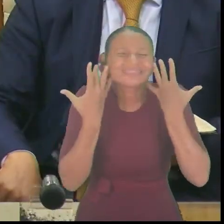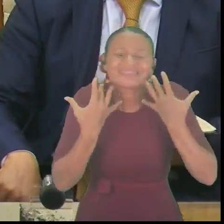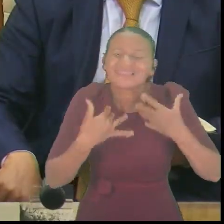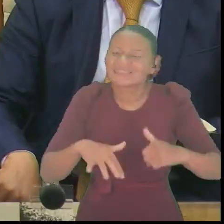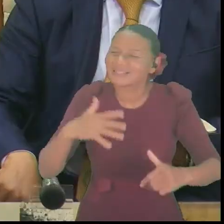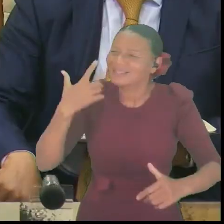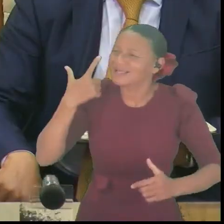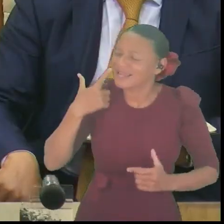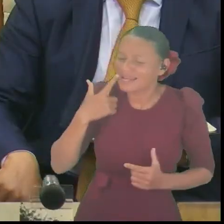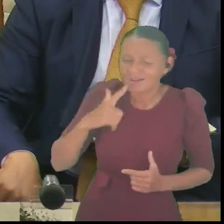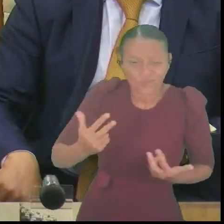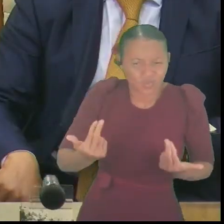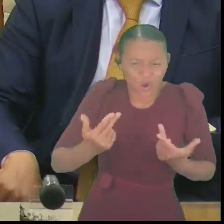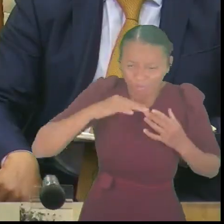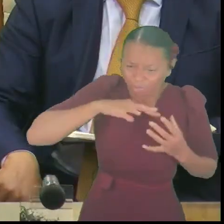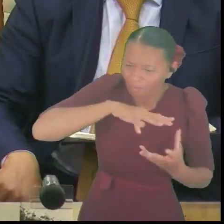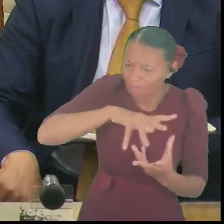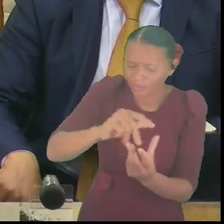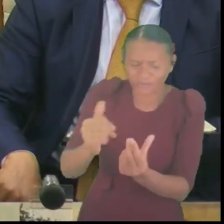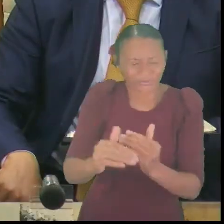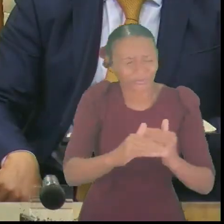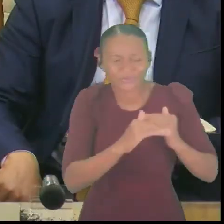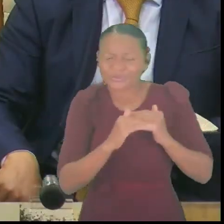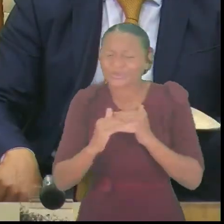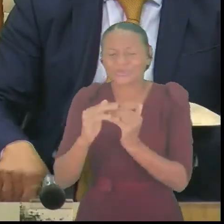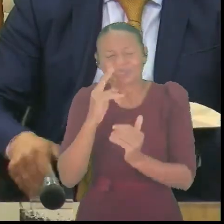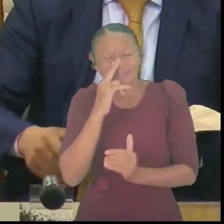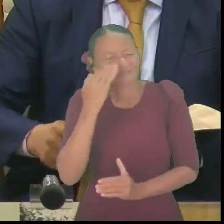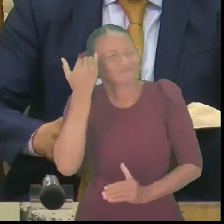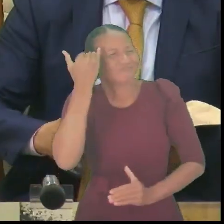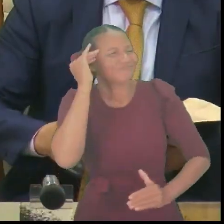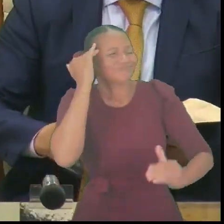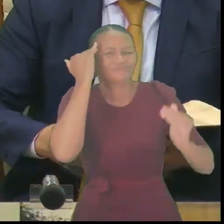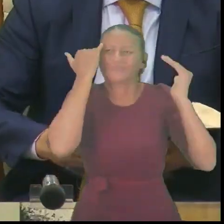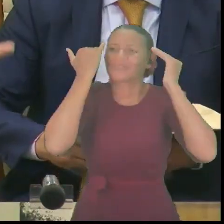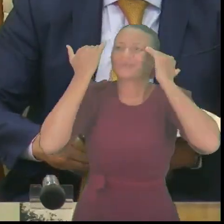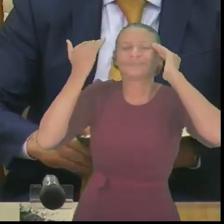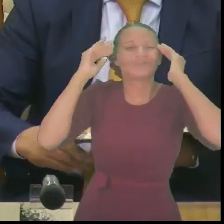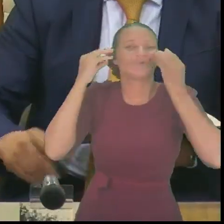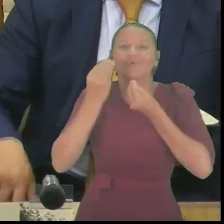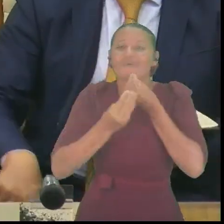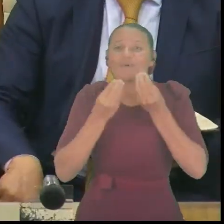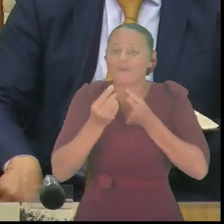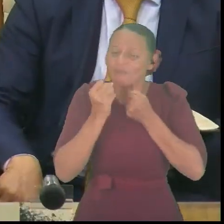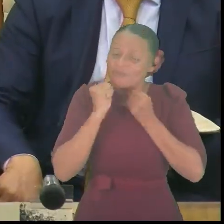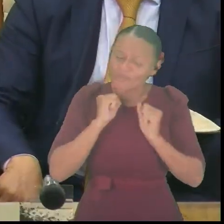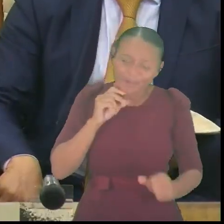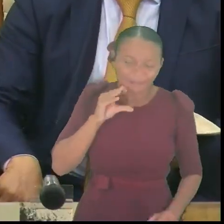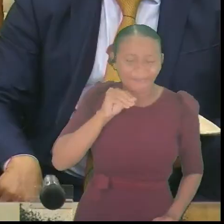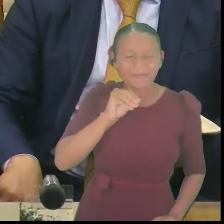é igual no mundo inteiro para os crentes e que ninguém entende como ela é falada.